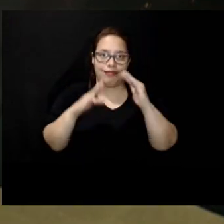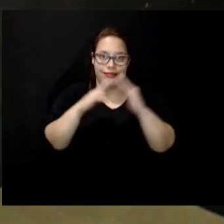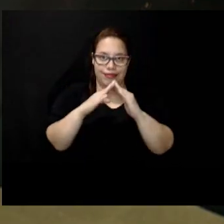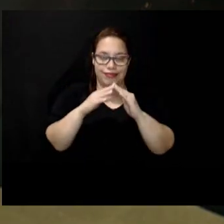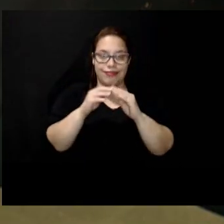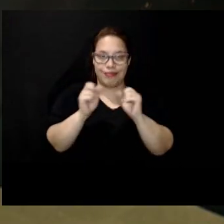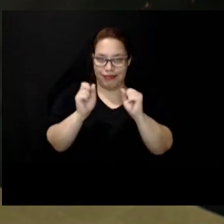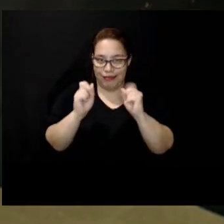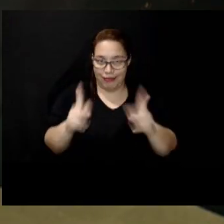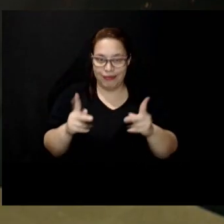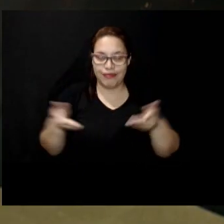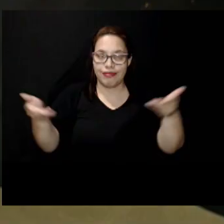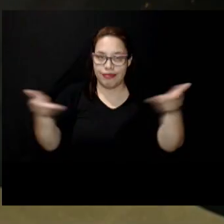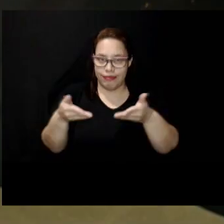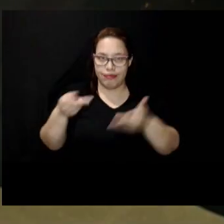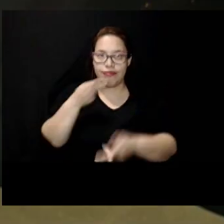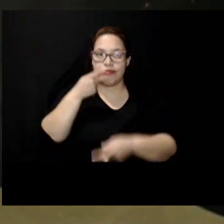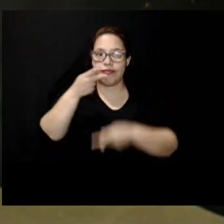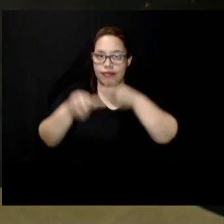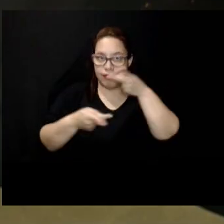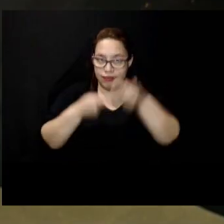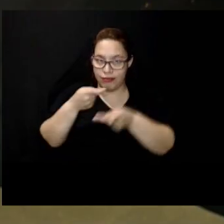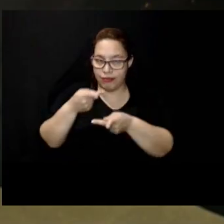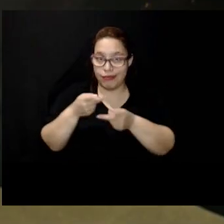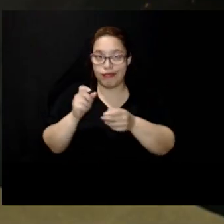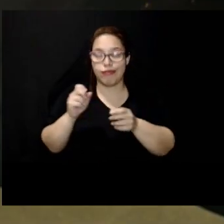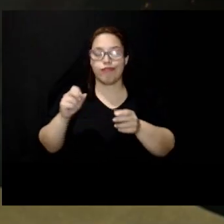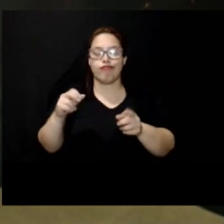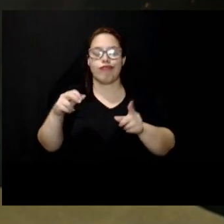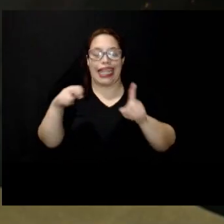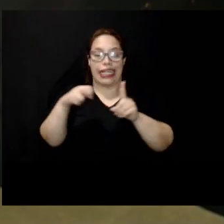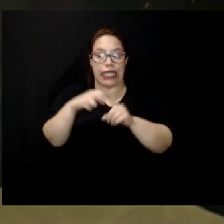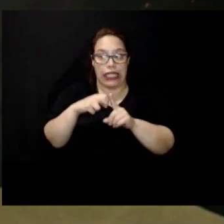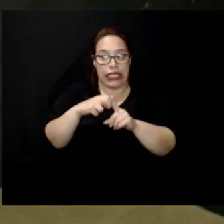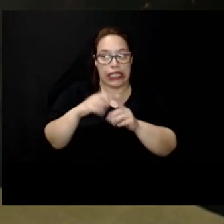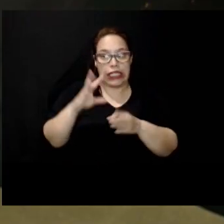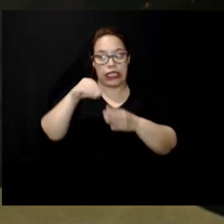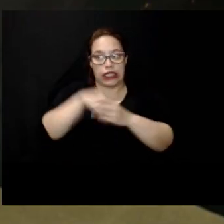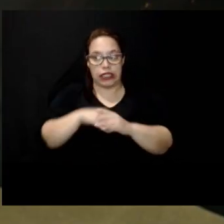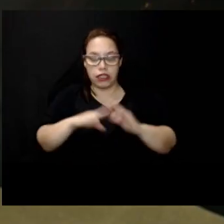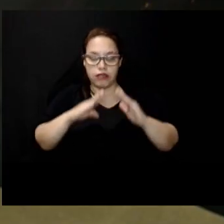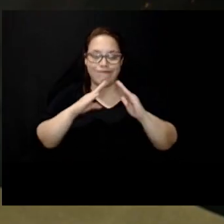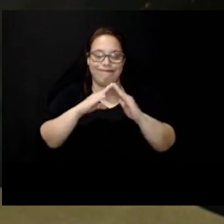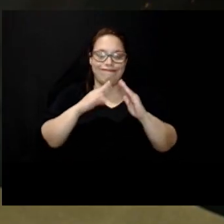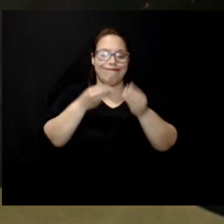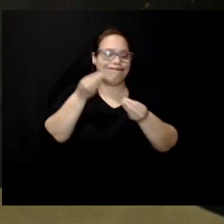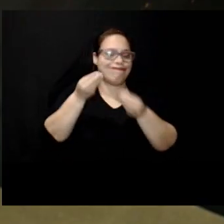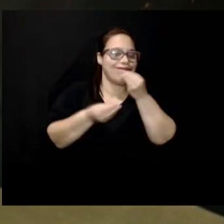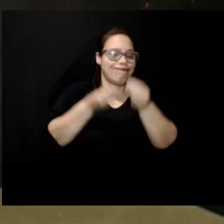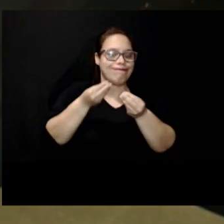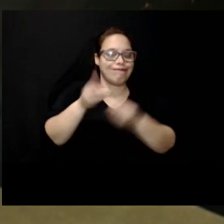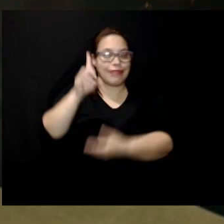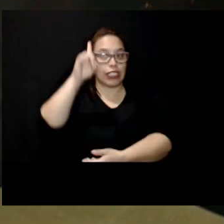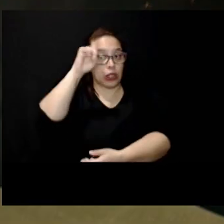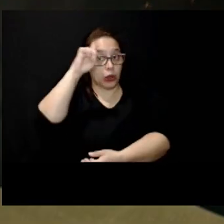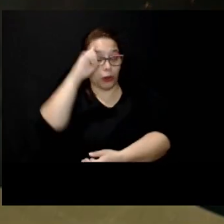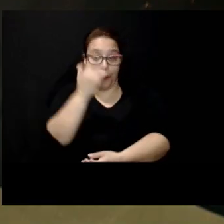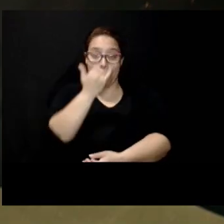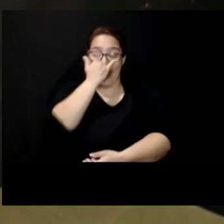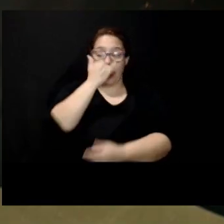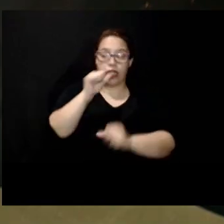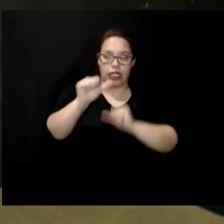nós vamos falar então sobre os incidentes domésticos, essas situações do cotidiano que podem se transformar